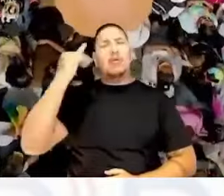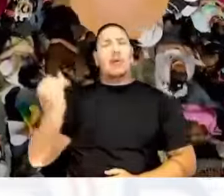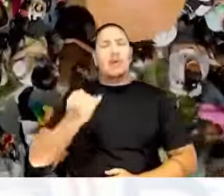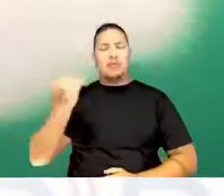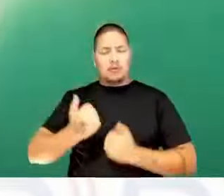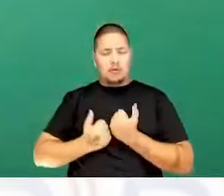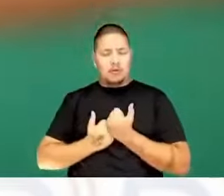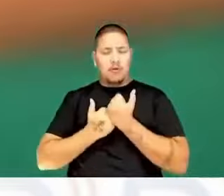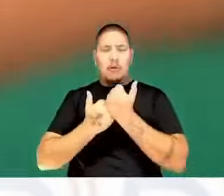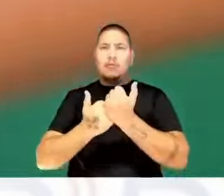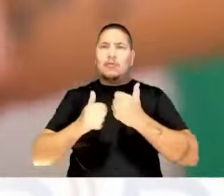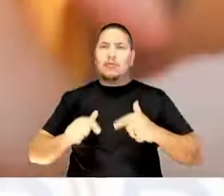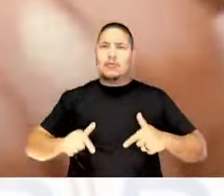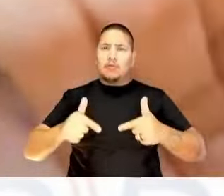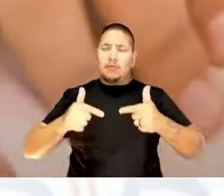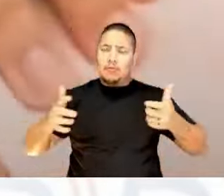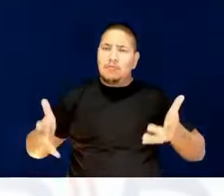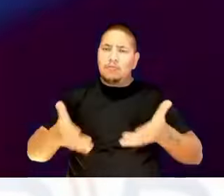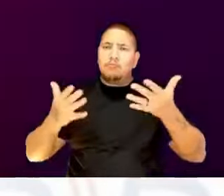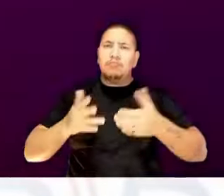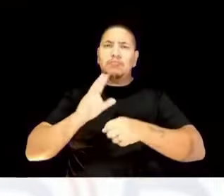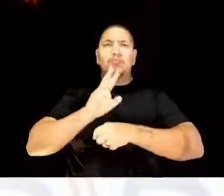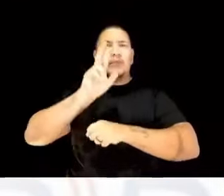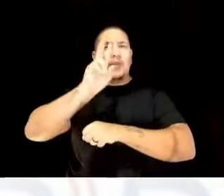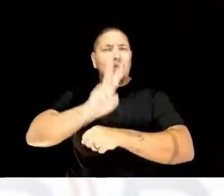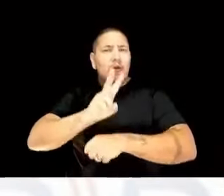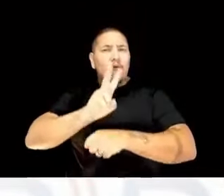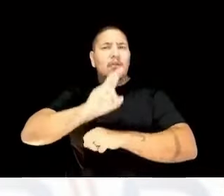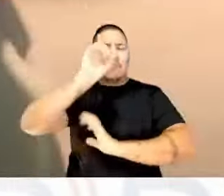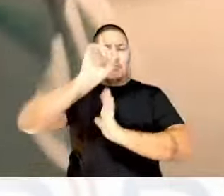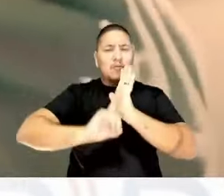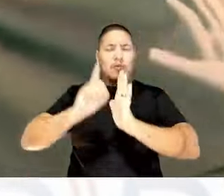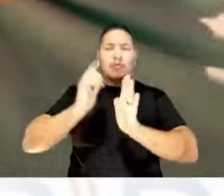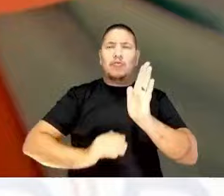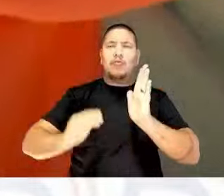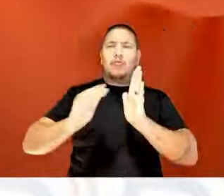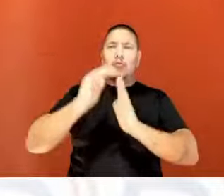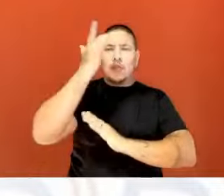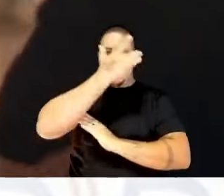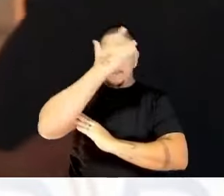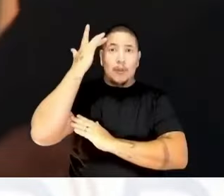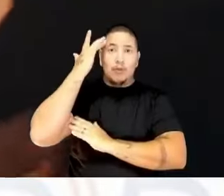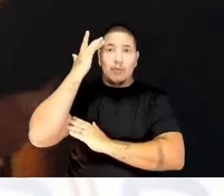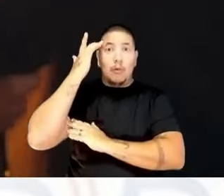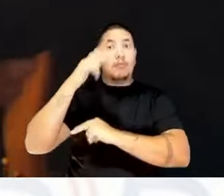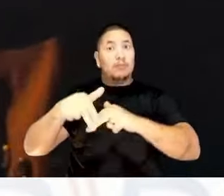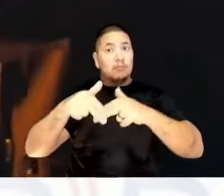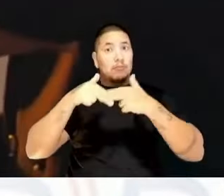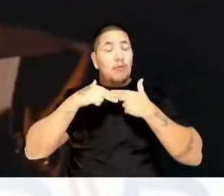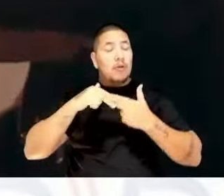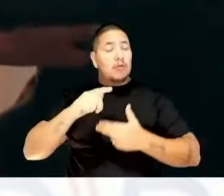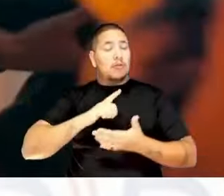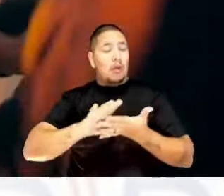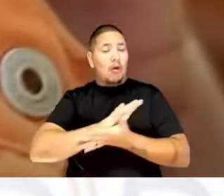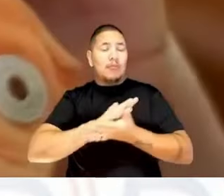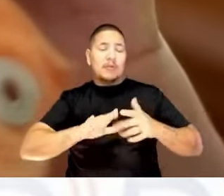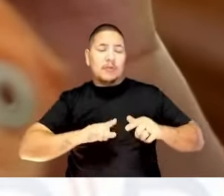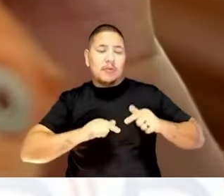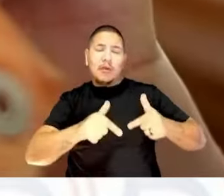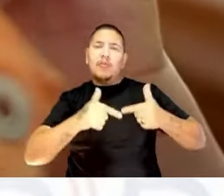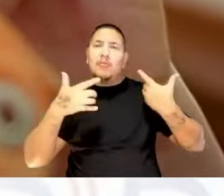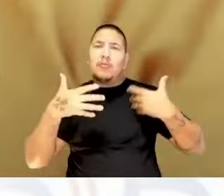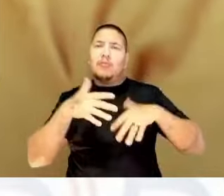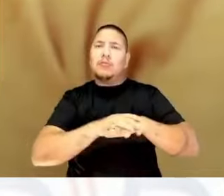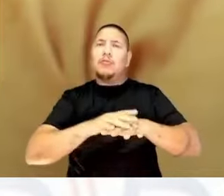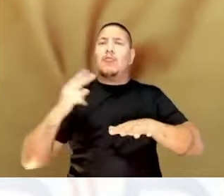sabe a importância de apoiar ações para promover e defender os direitos de todas as pessoas. Por isso,